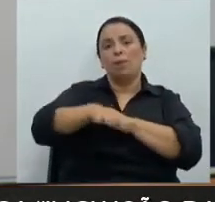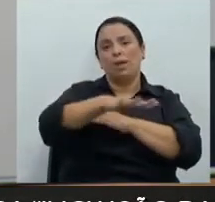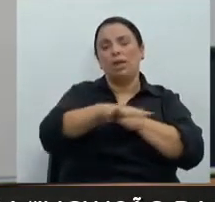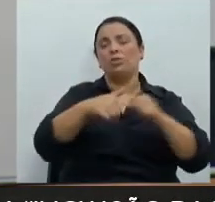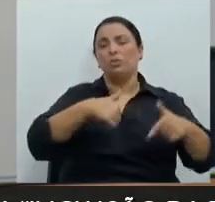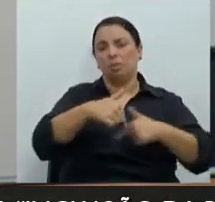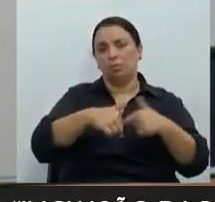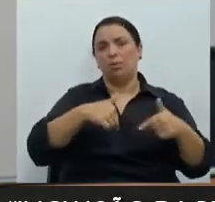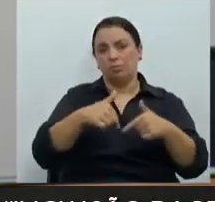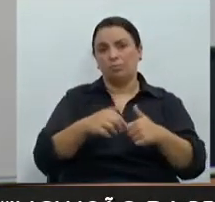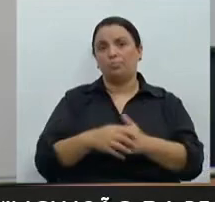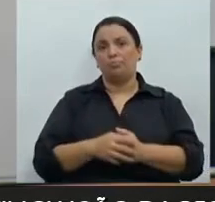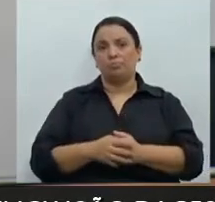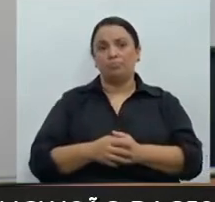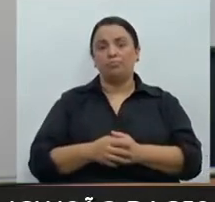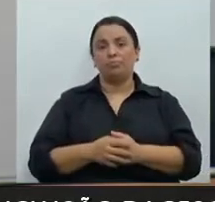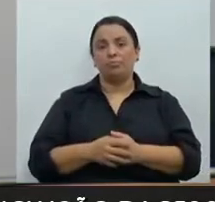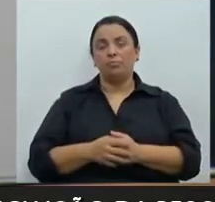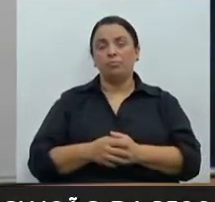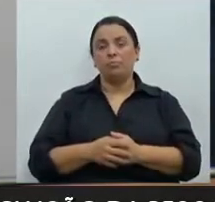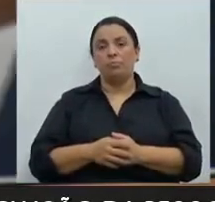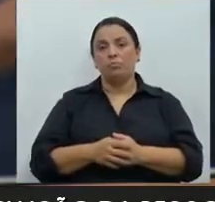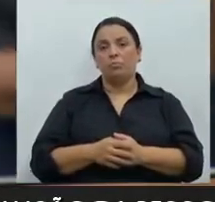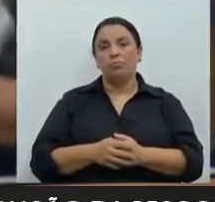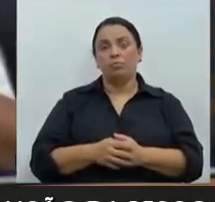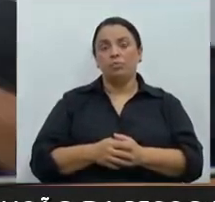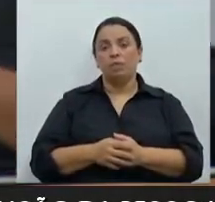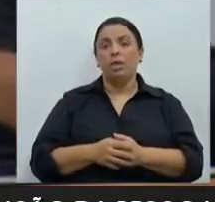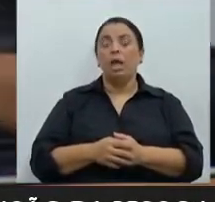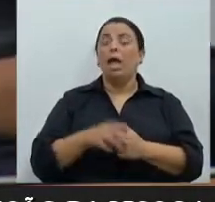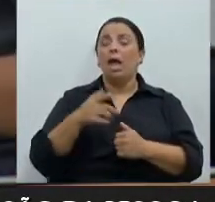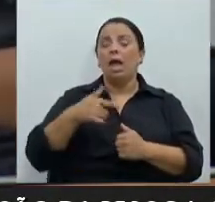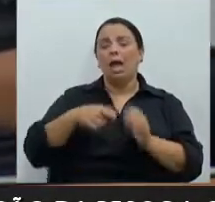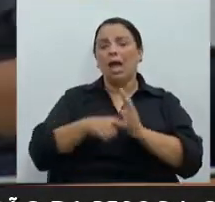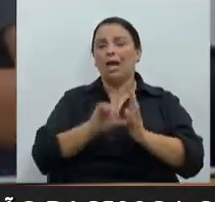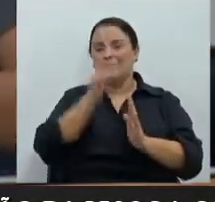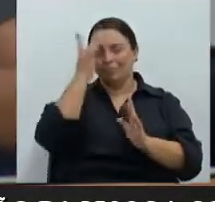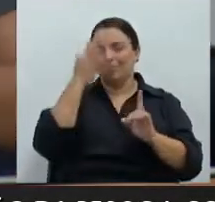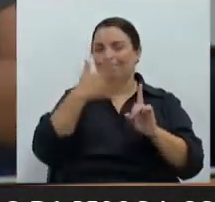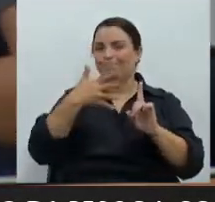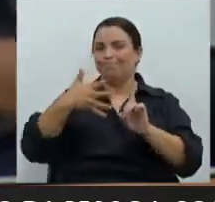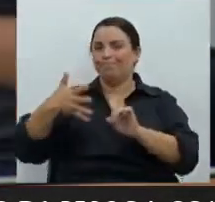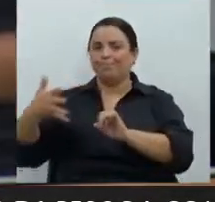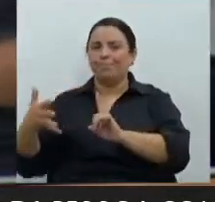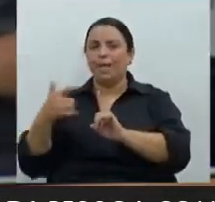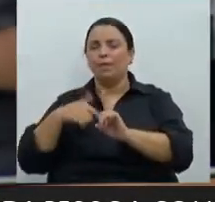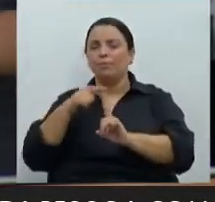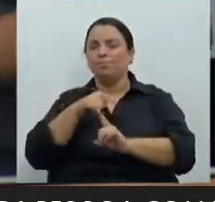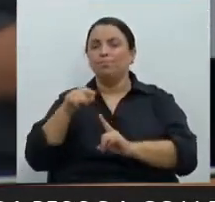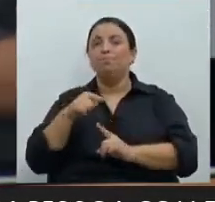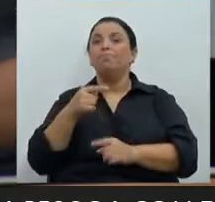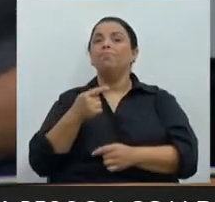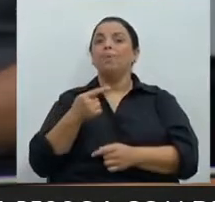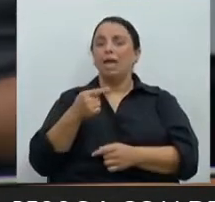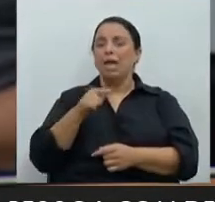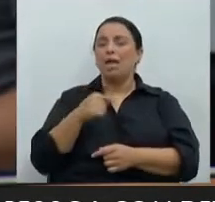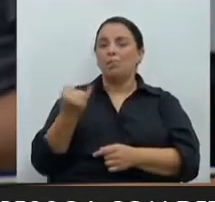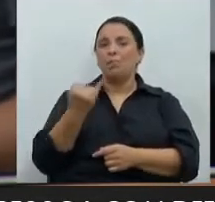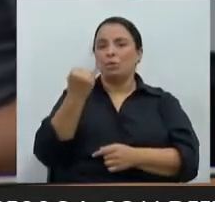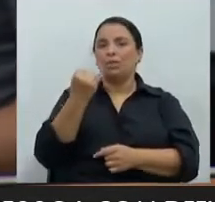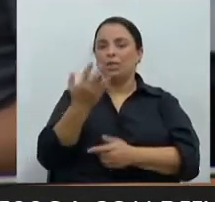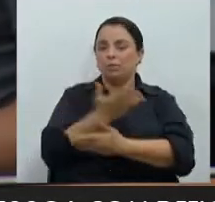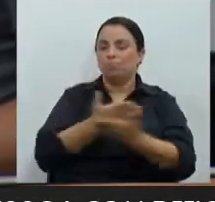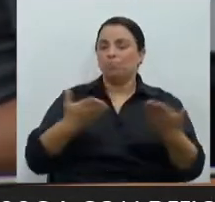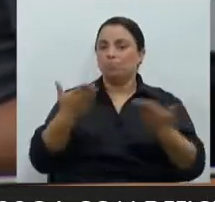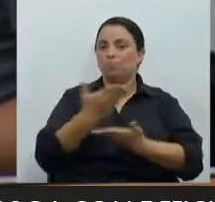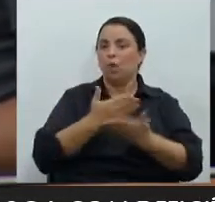de trabalho. E aí, enquanto todos falavam aqui, né, essa troca é sempre muito rica, porque a mente